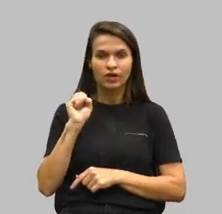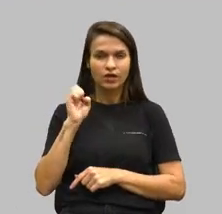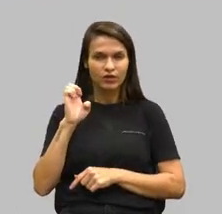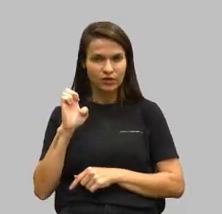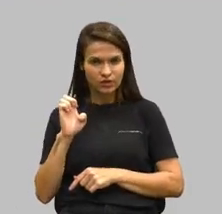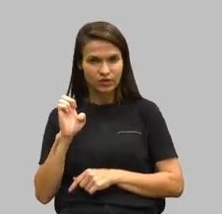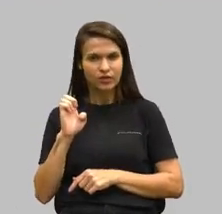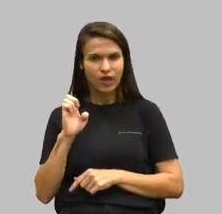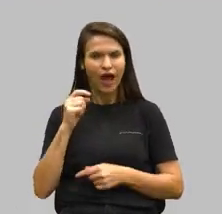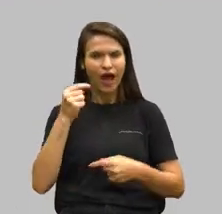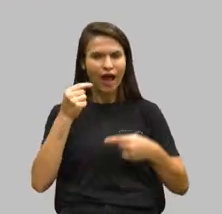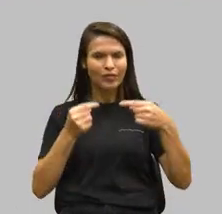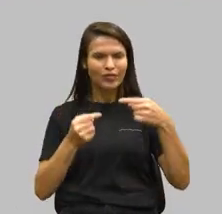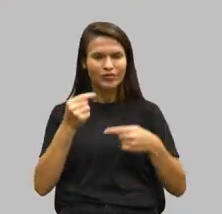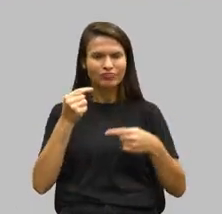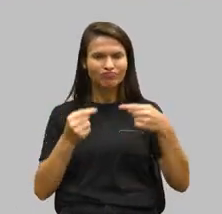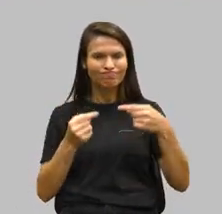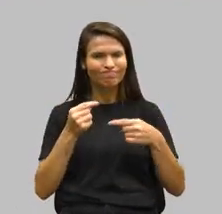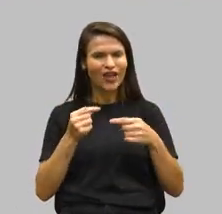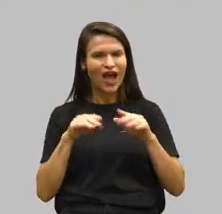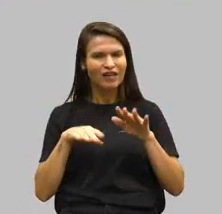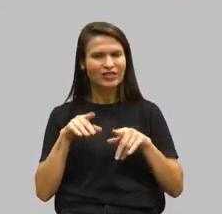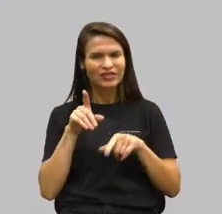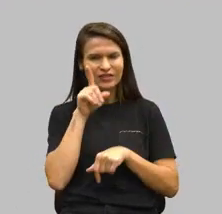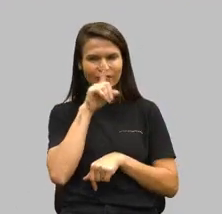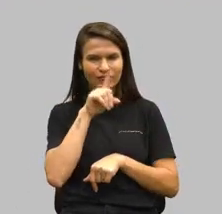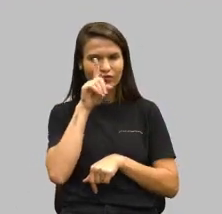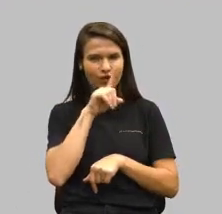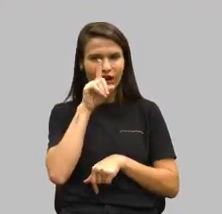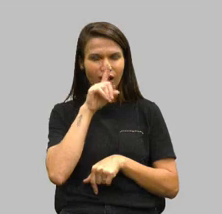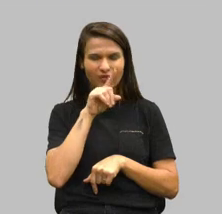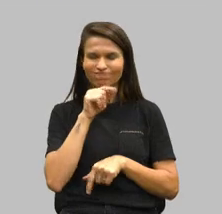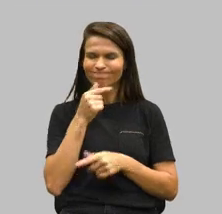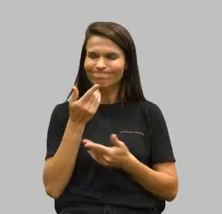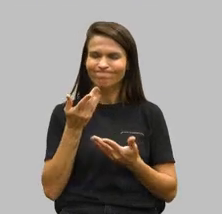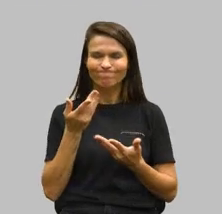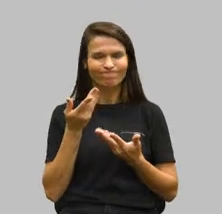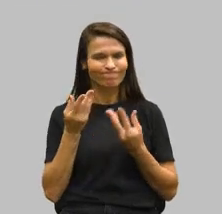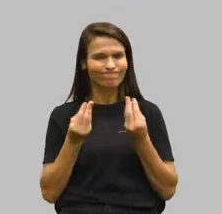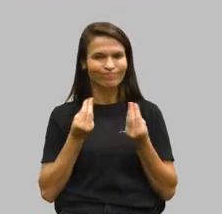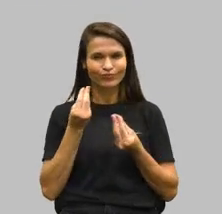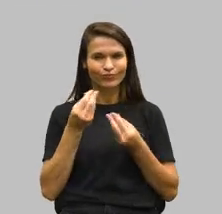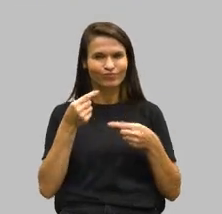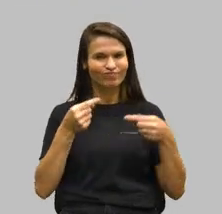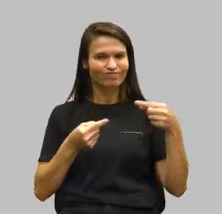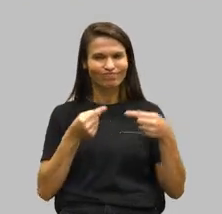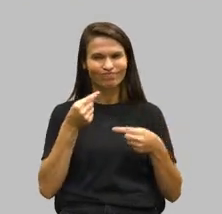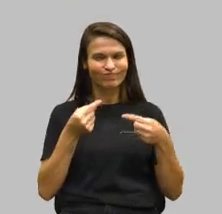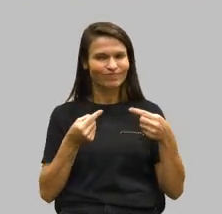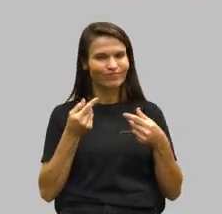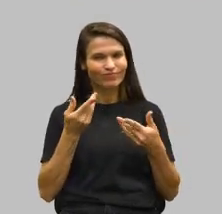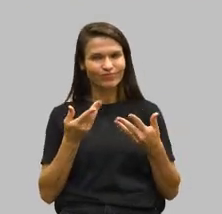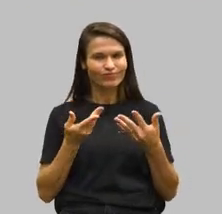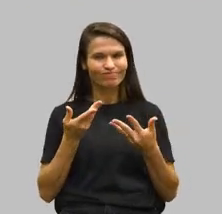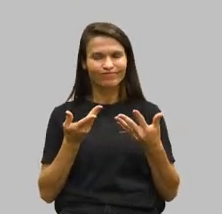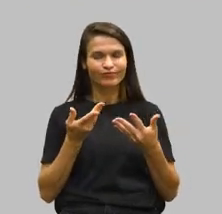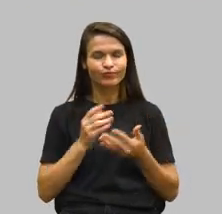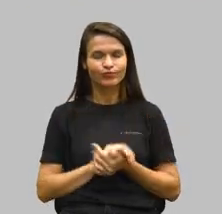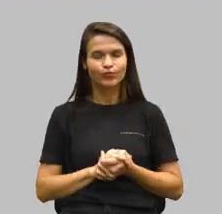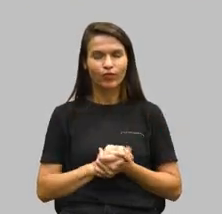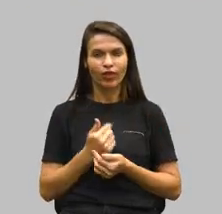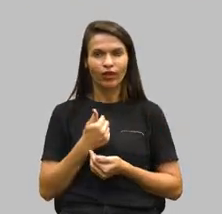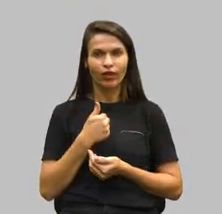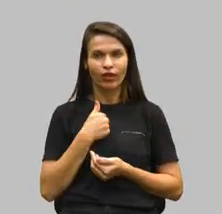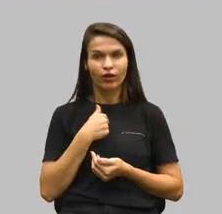ponta falha então Eles procuram Assembleia porque a política não está funcionando e aí eu como mantra já tô aqui